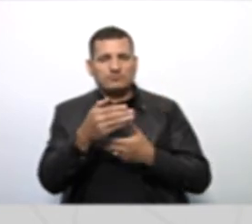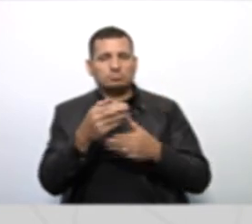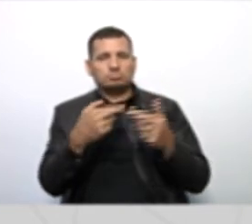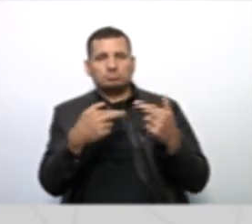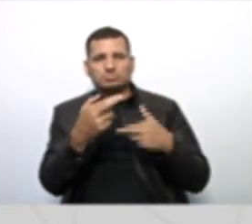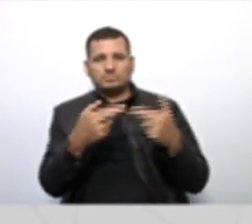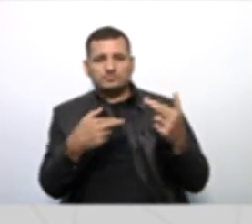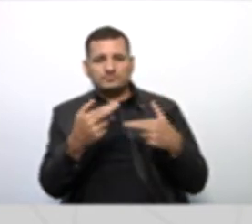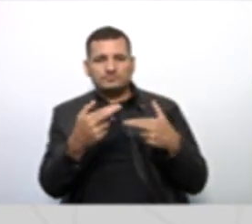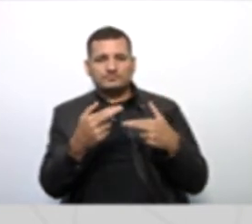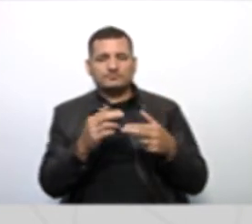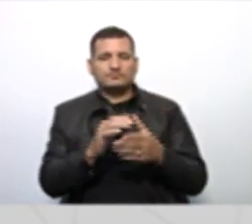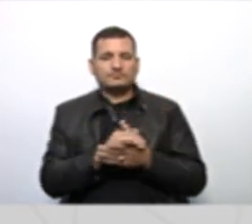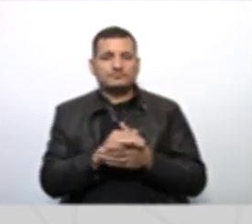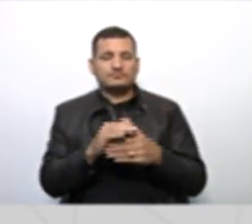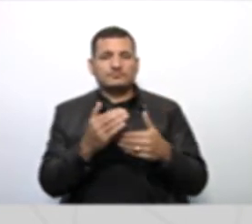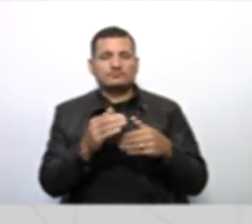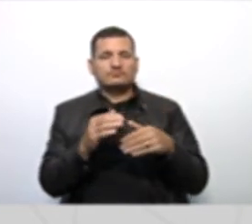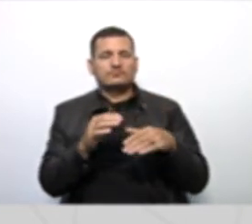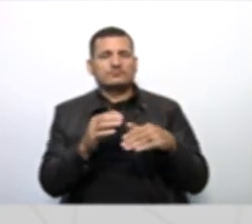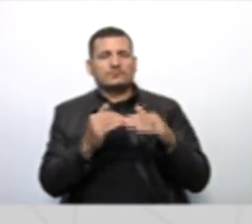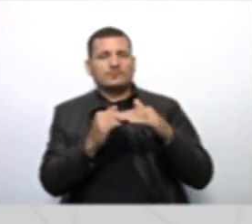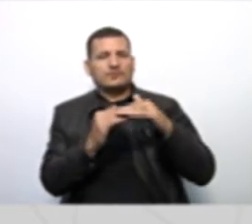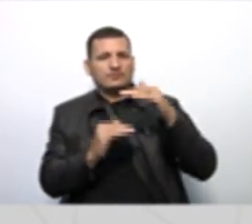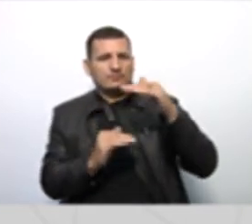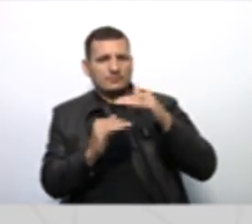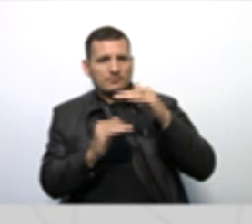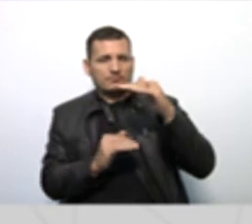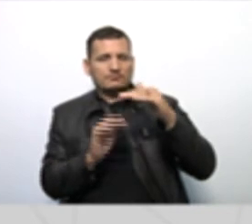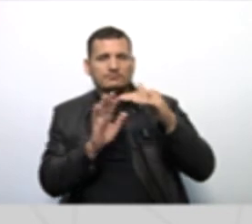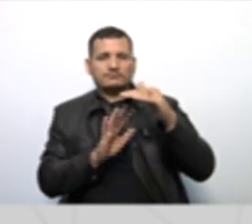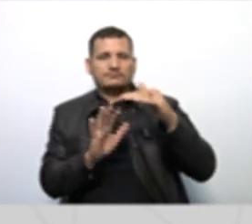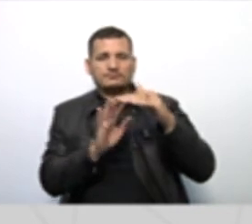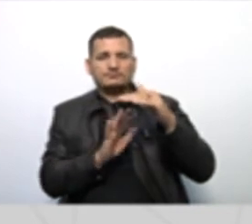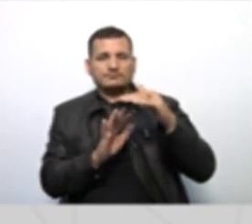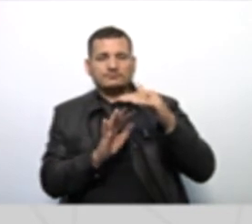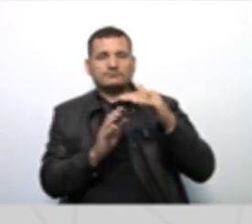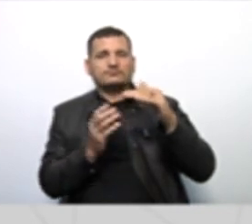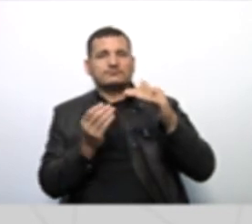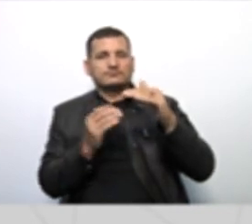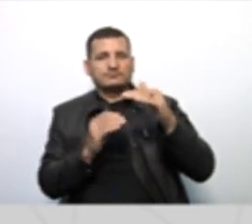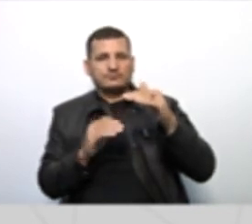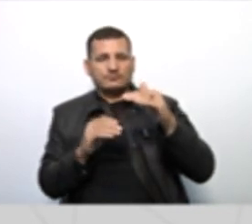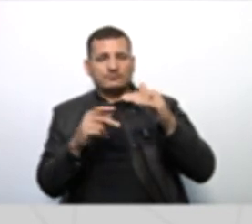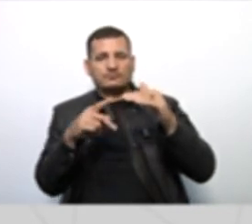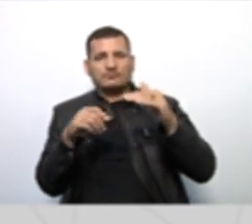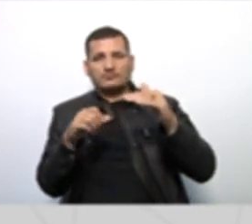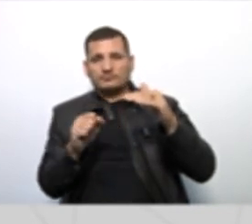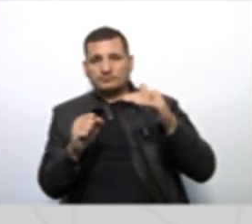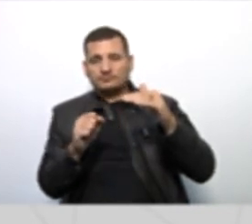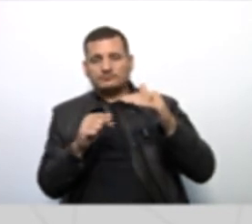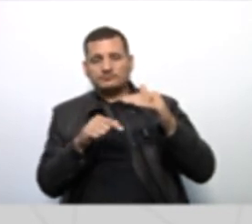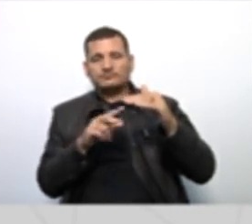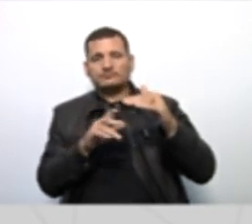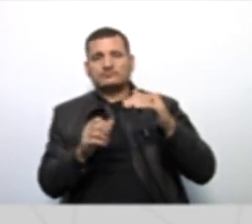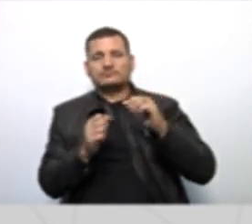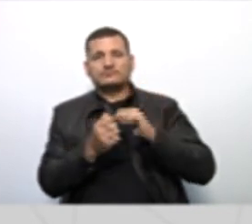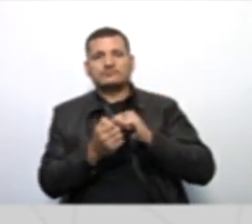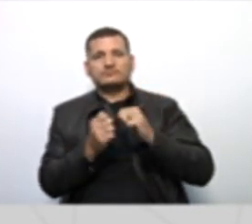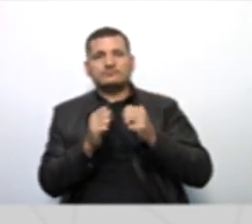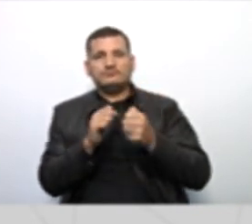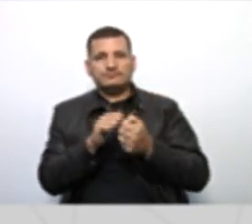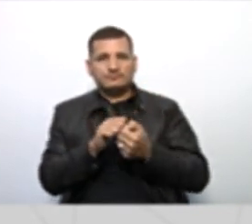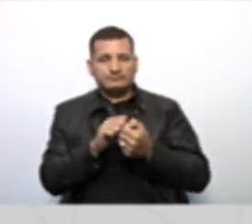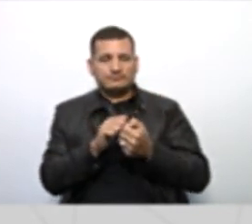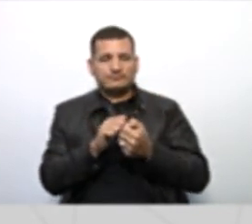conforme o tamanho desse layout, a configuração que você colocar aqui nele, ele vai se adaptar conforme o pai, que